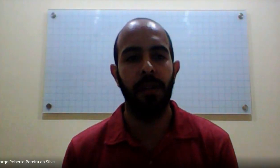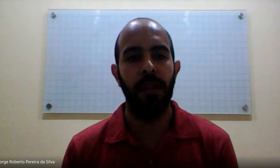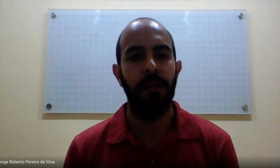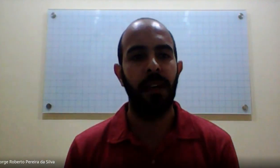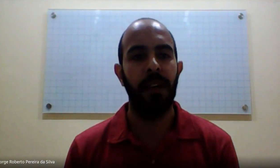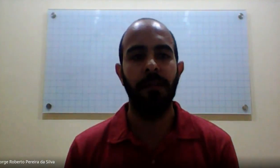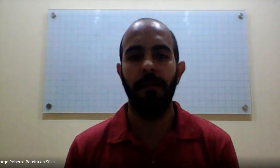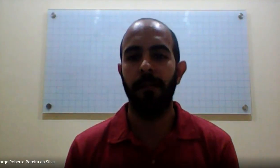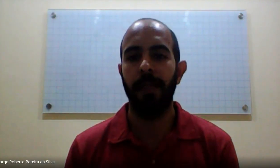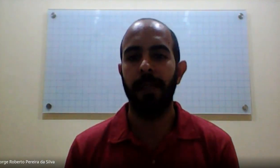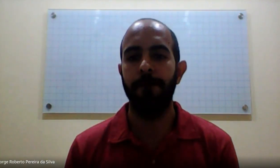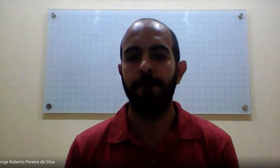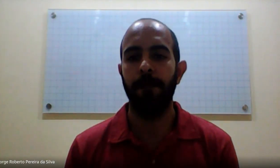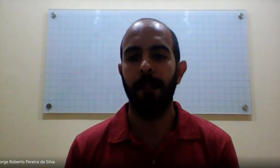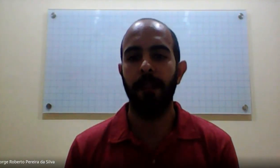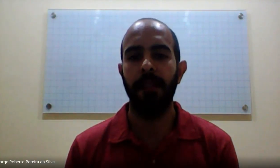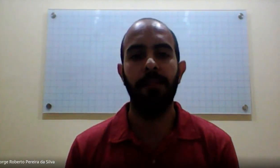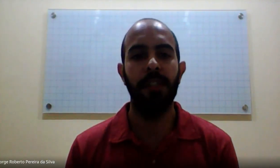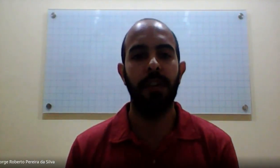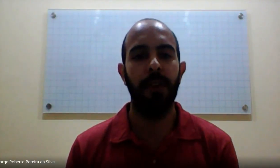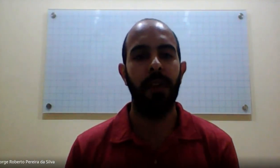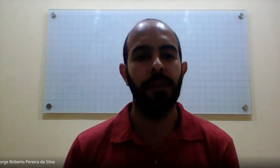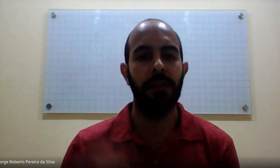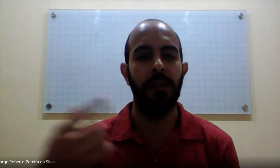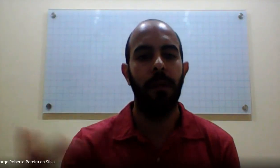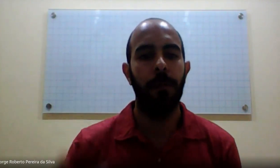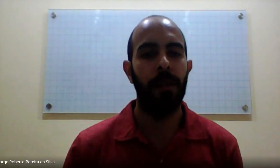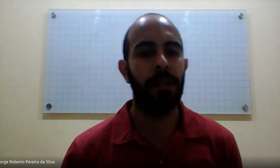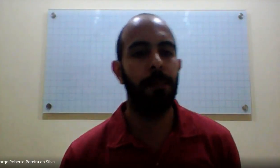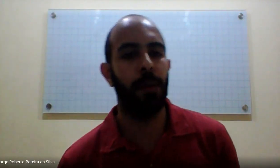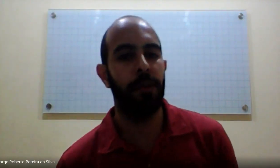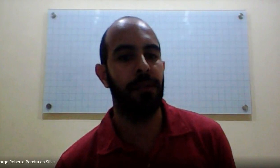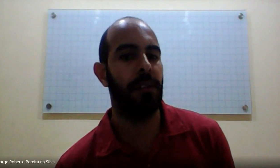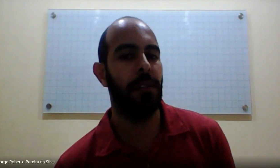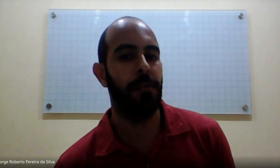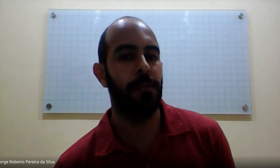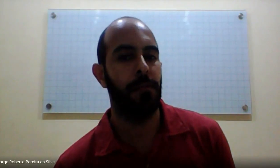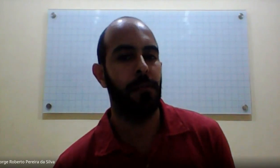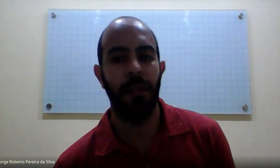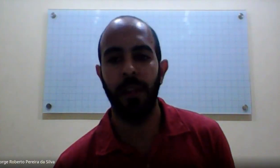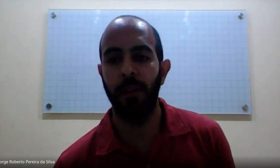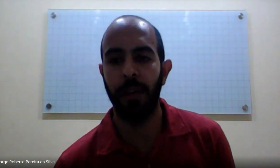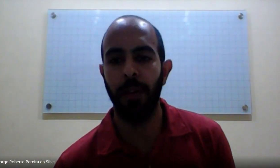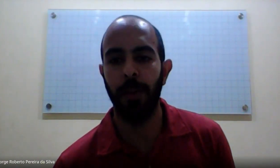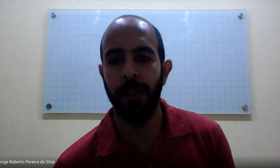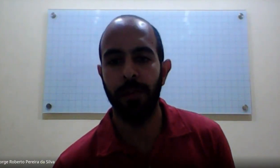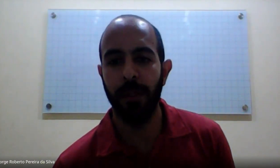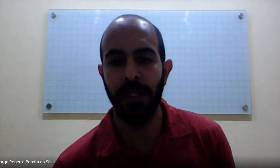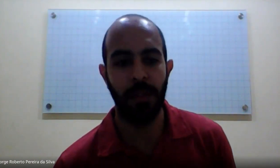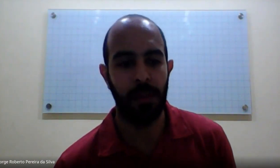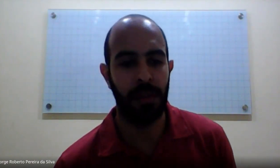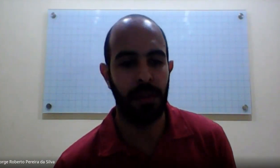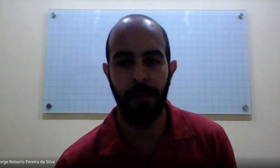exercícios que vai servir de referência para a nossa prova, que eu vou fazer uma prova